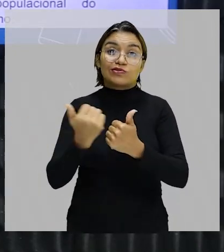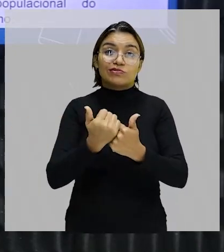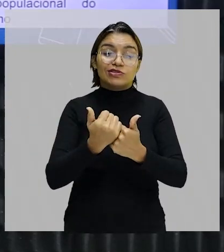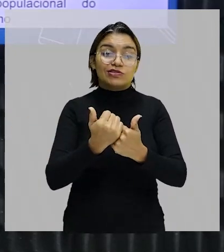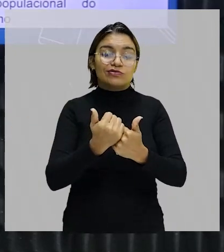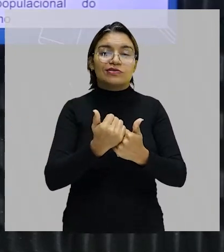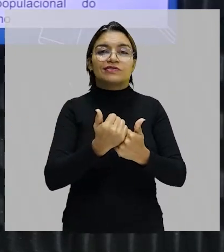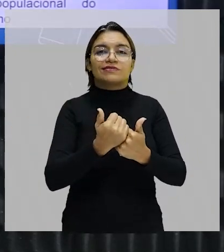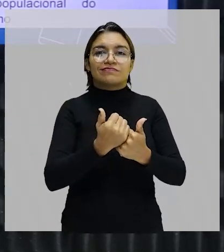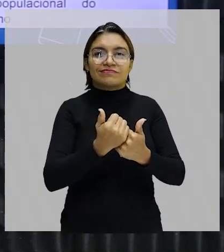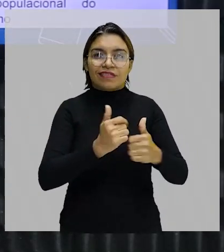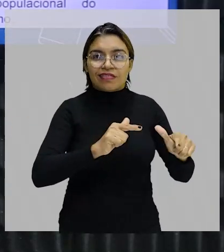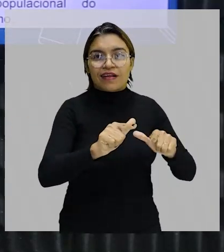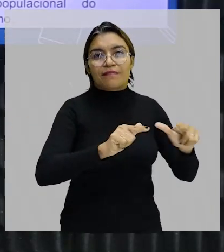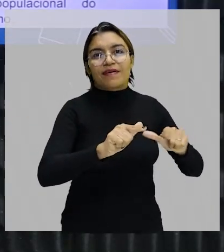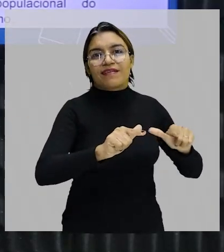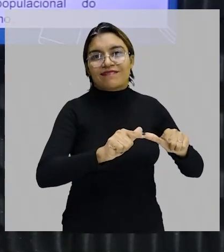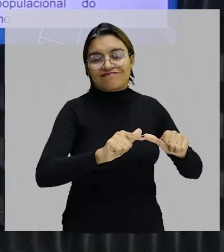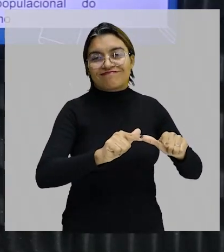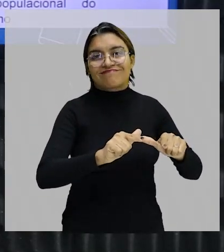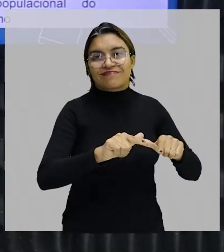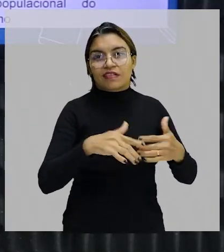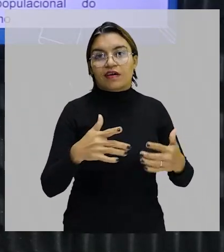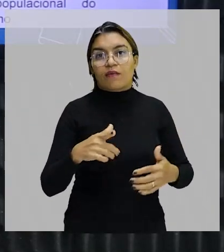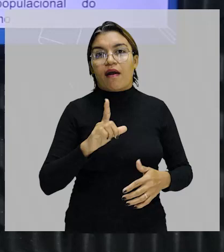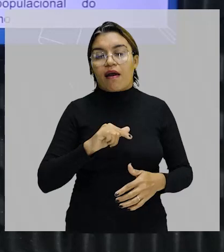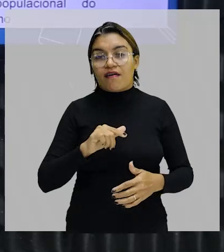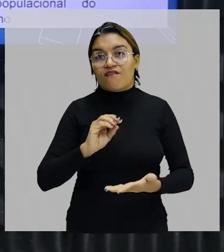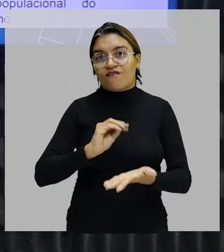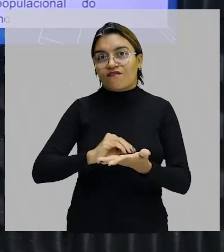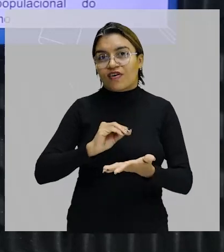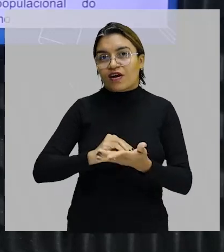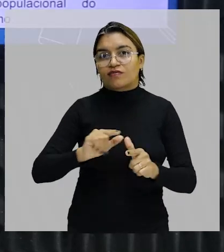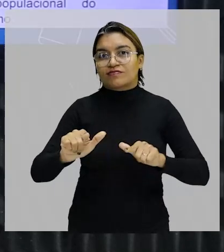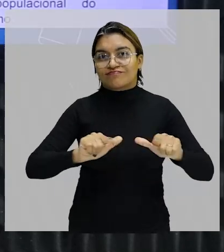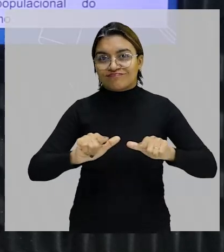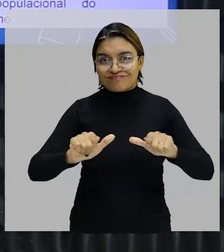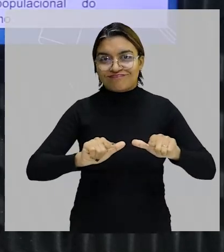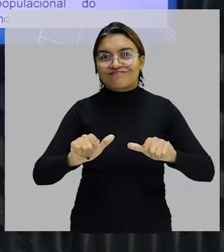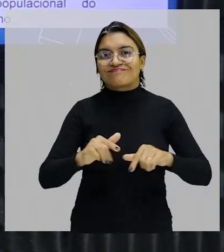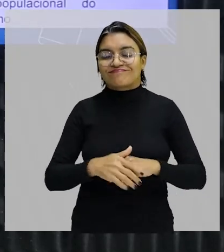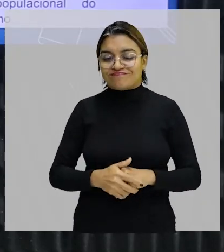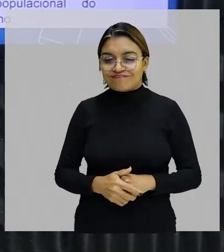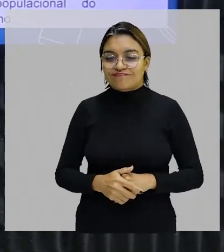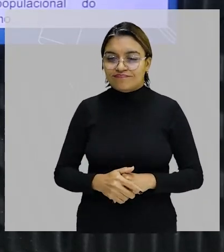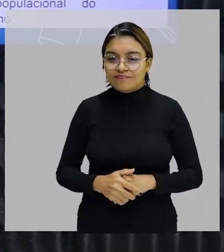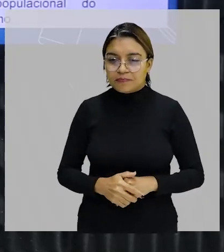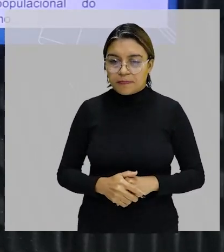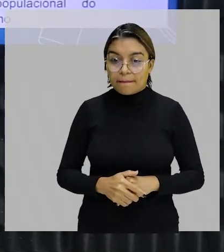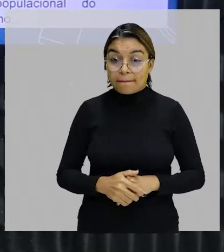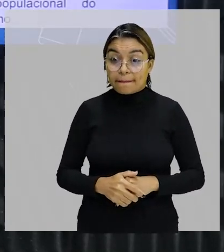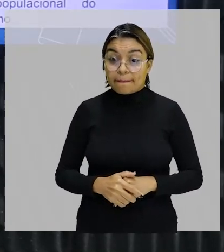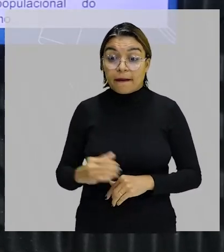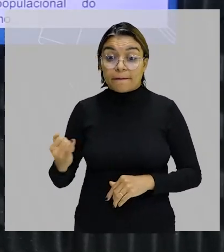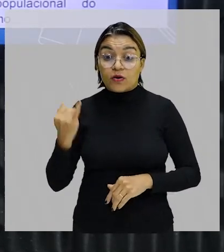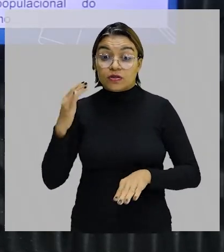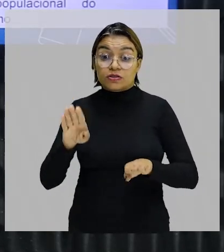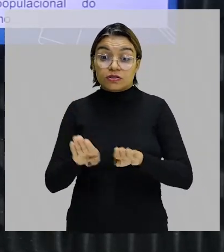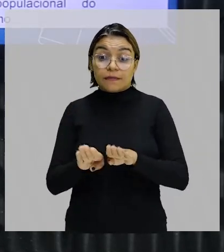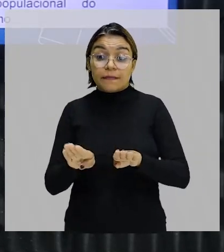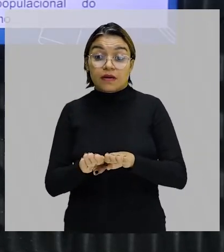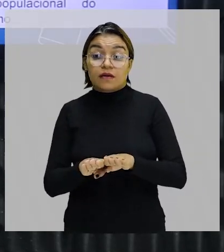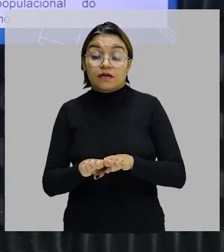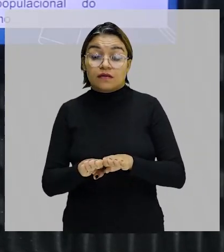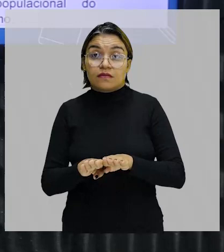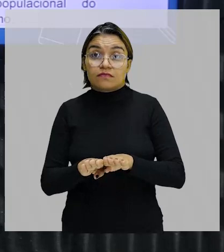agora 98, né? Então tu tem aí o chamado desemprego estrutural. Uma questão muito importante. Esse tipo de desemprego ele